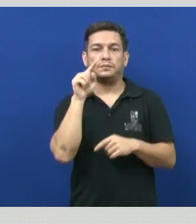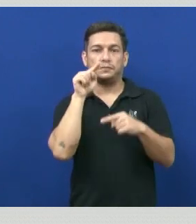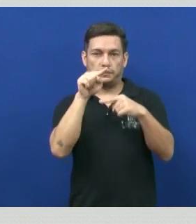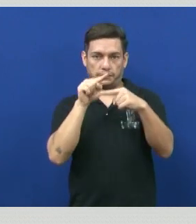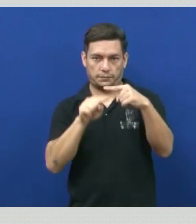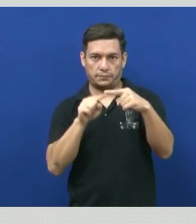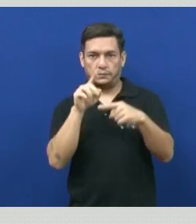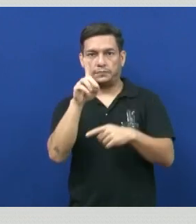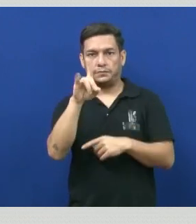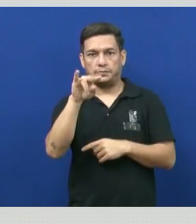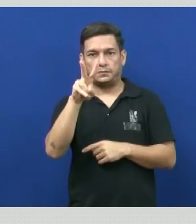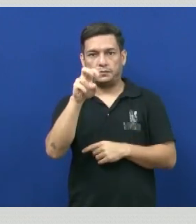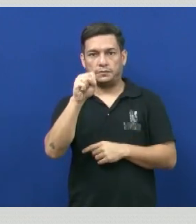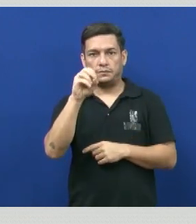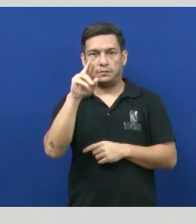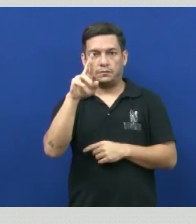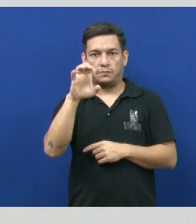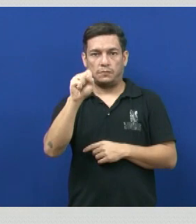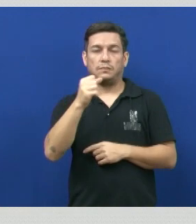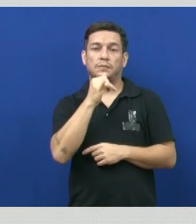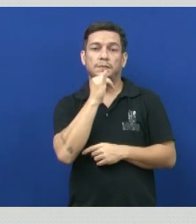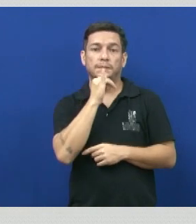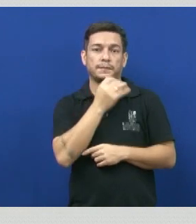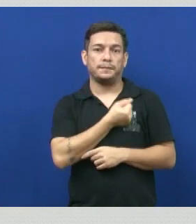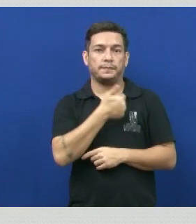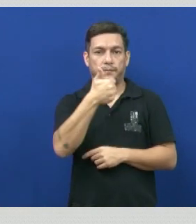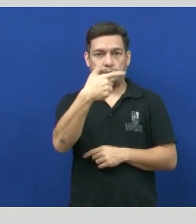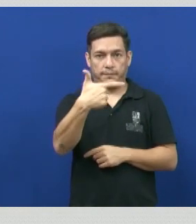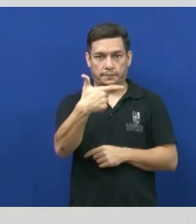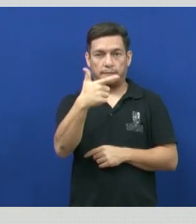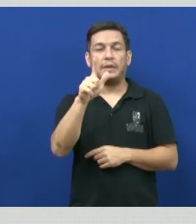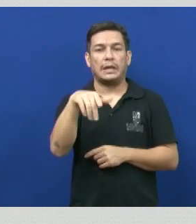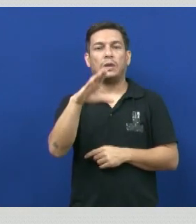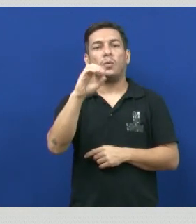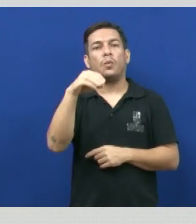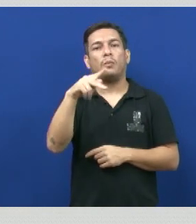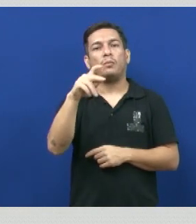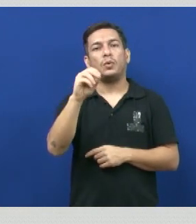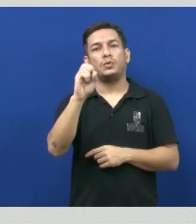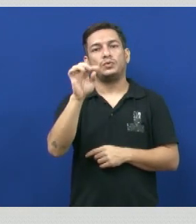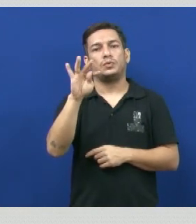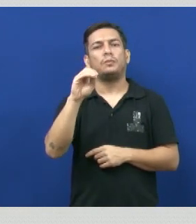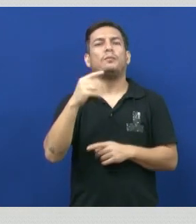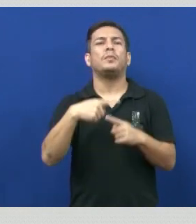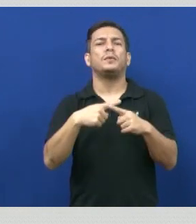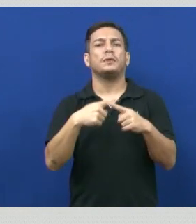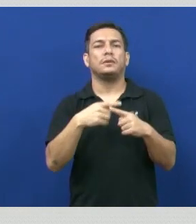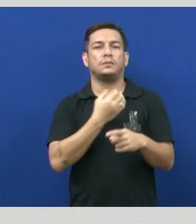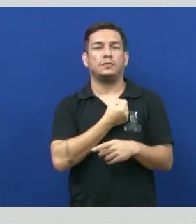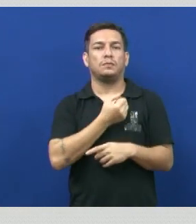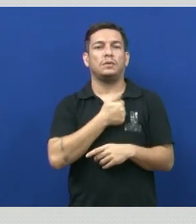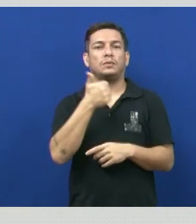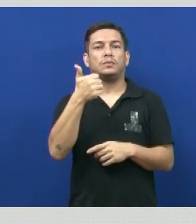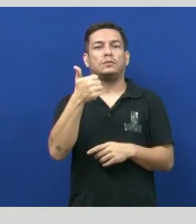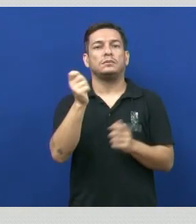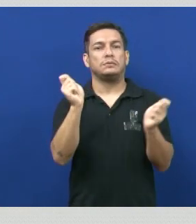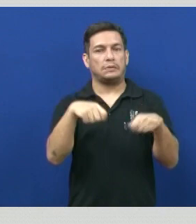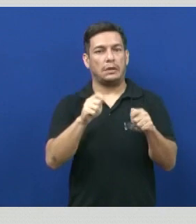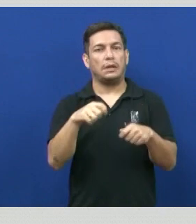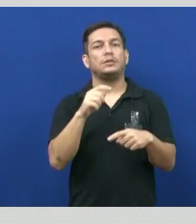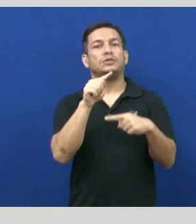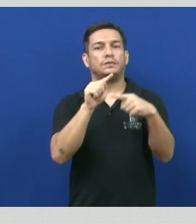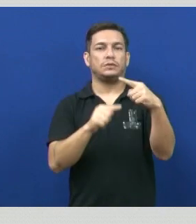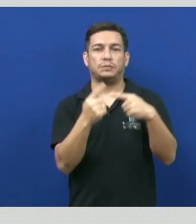Vamos ver como exemplo o número 12, tá? Eu vou afirmar que ele é composto. Por quê? O número 12 é possível dividir por